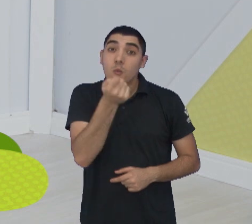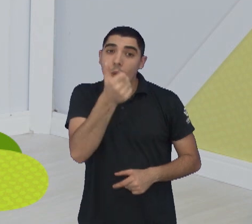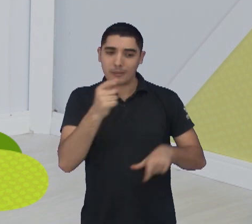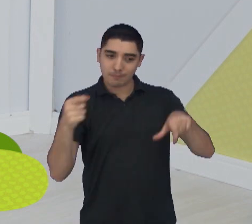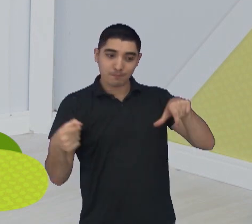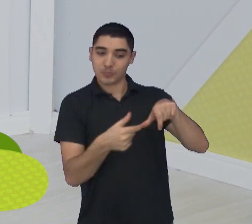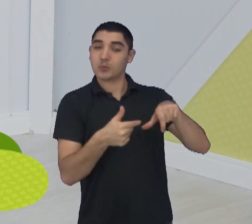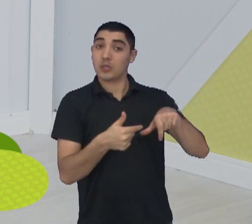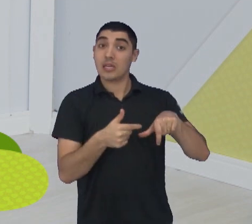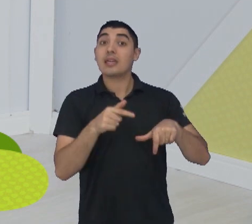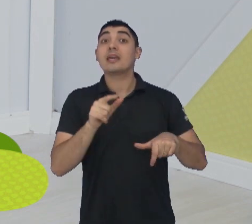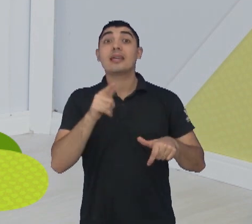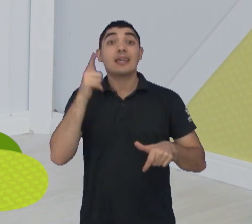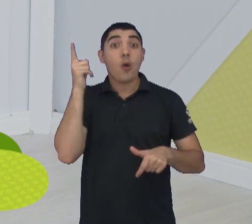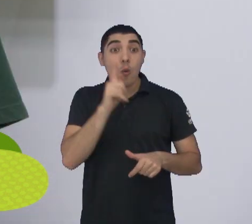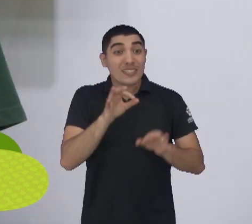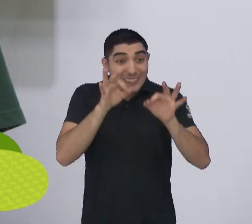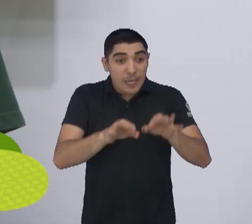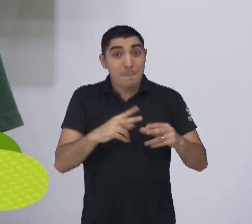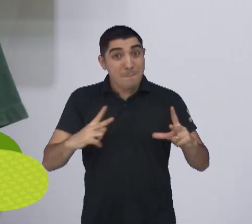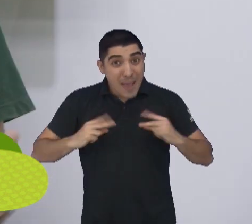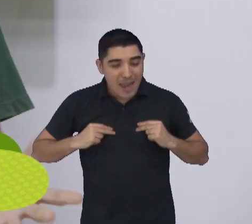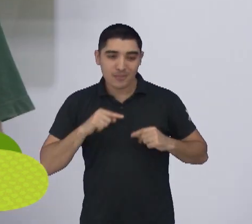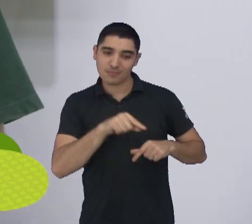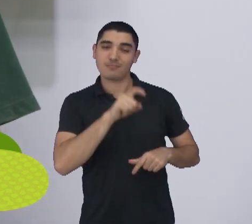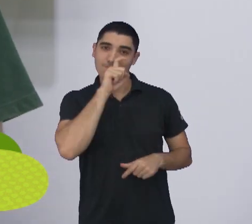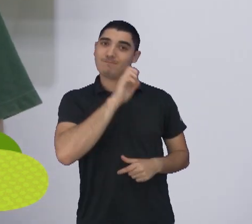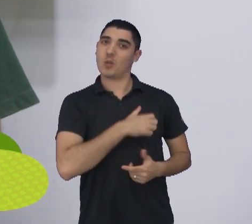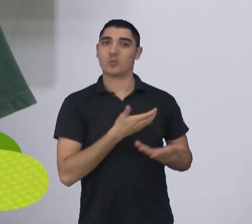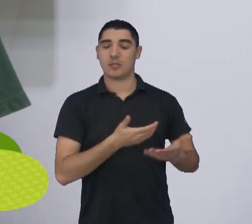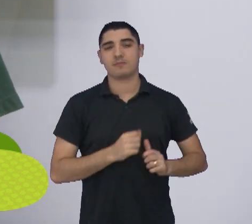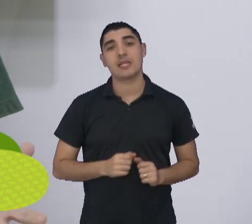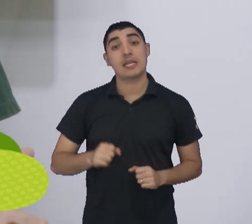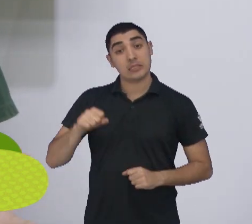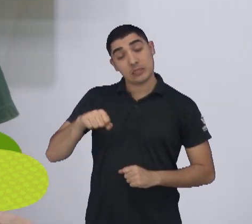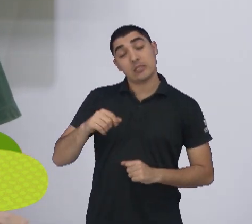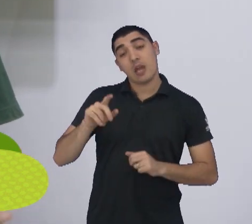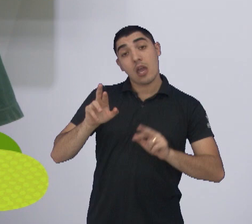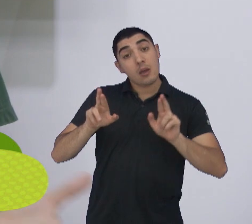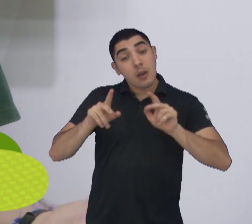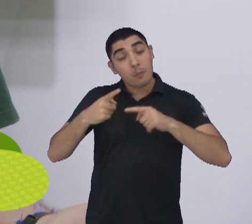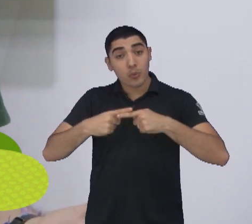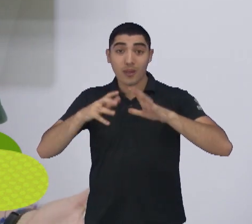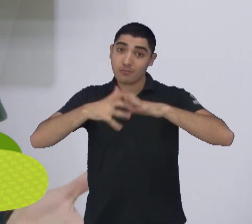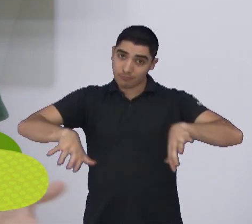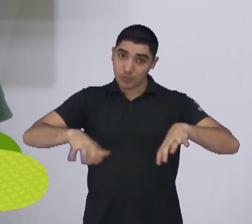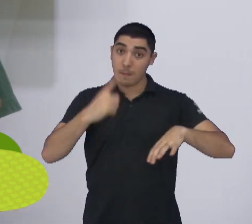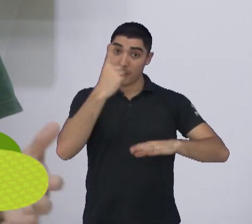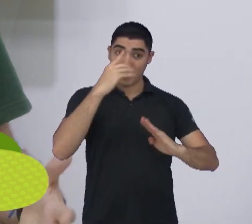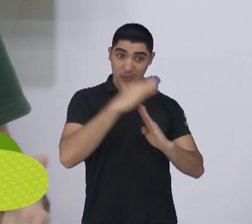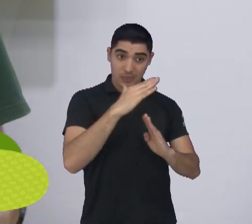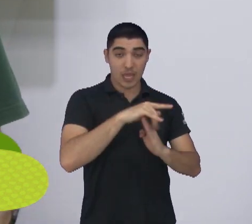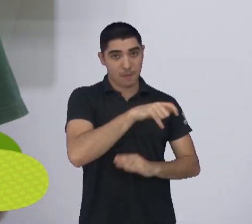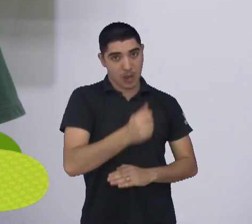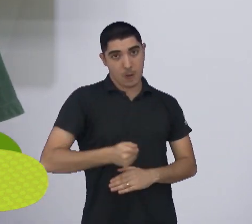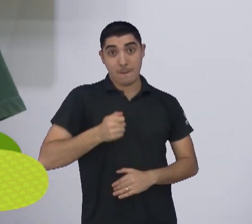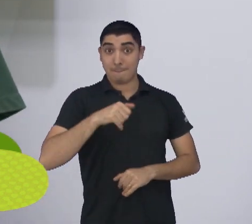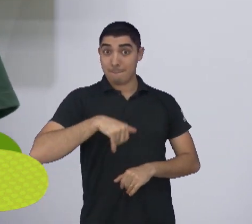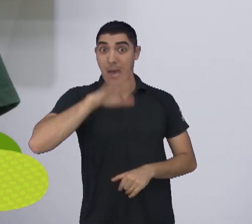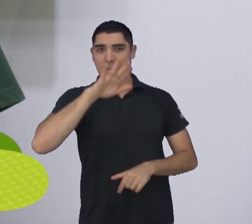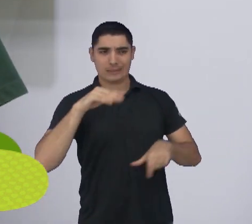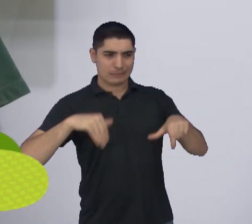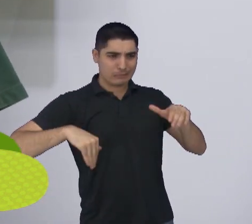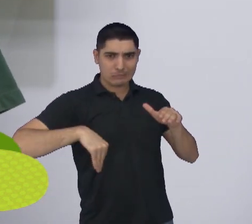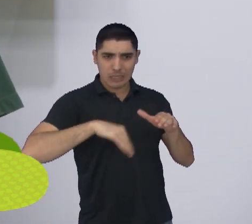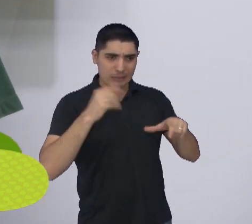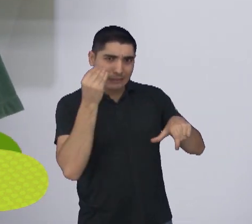partida, este seria o São José. Na verdade, foram 2 tempos distintos, né? Um primeiro tempo totalmente da Ferroviária, que a Zani salvou o jogo.